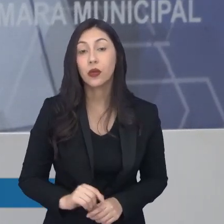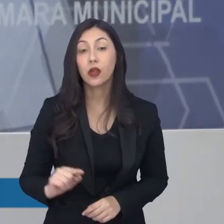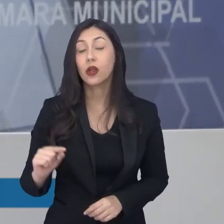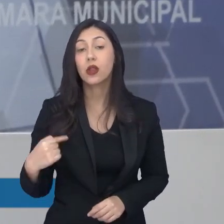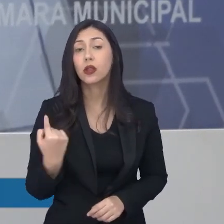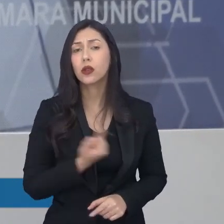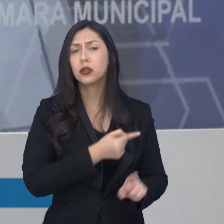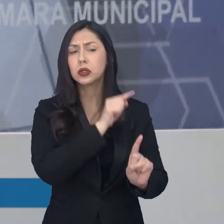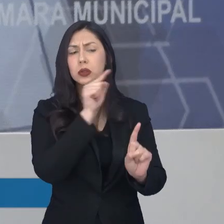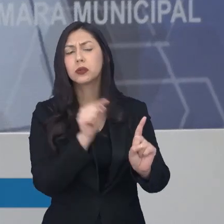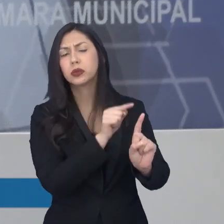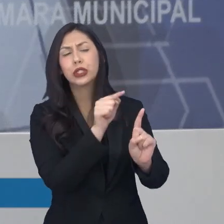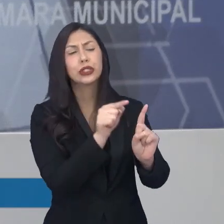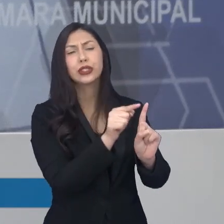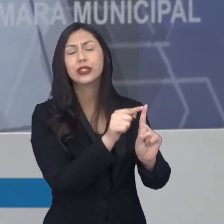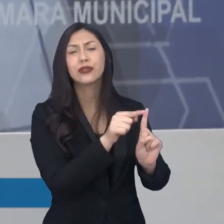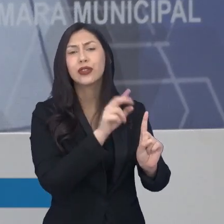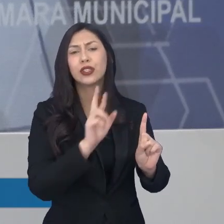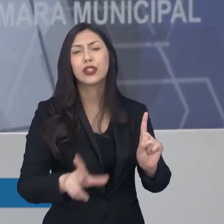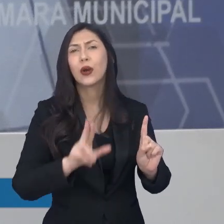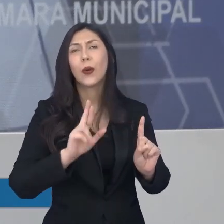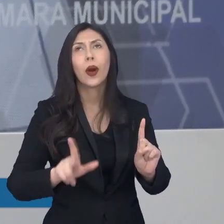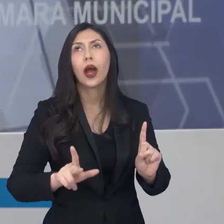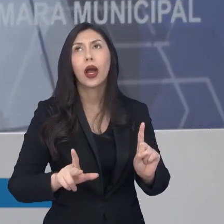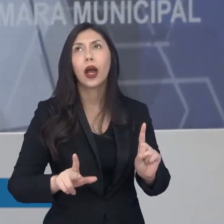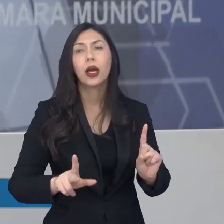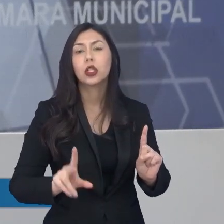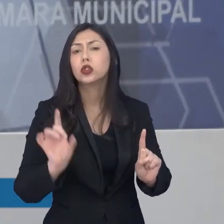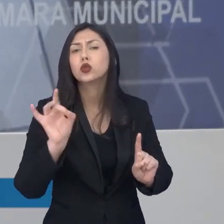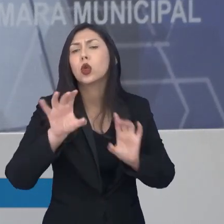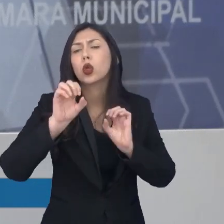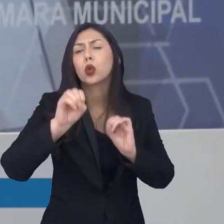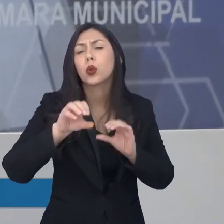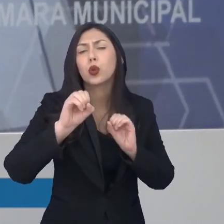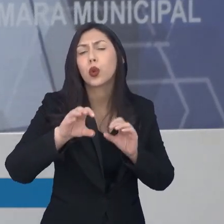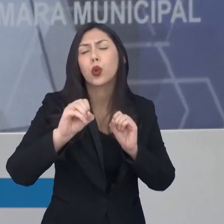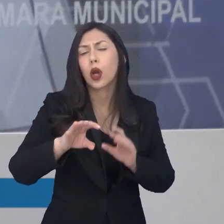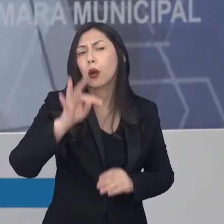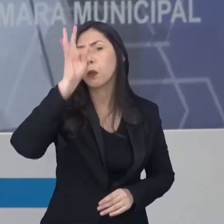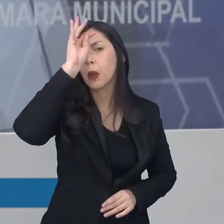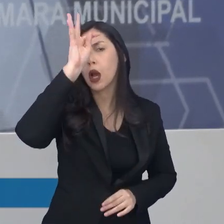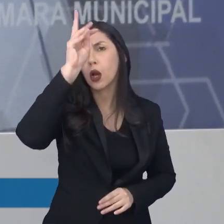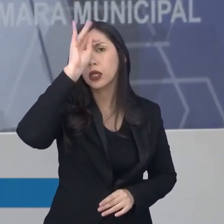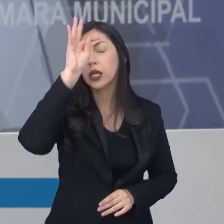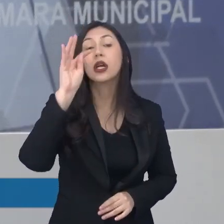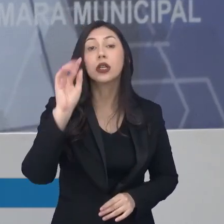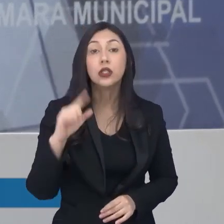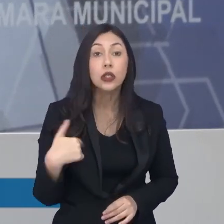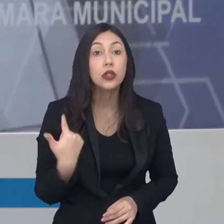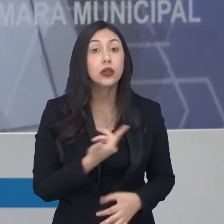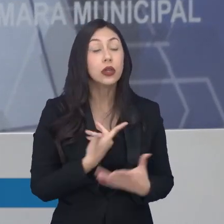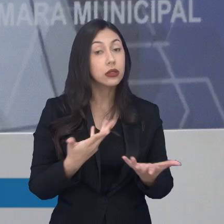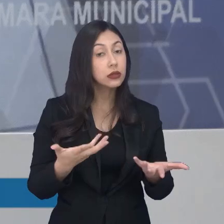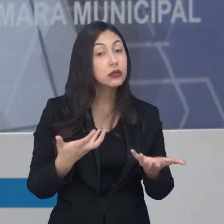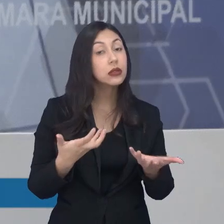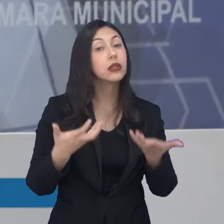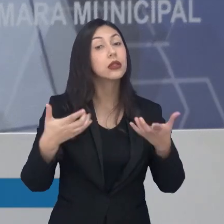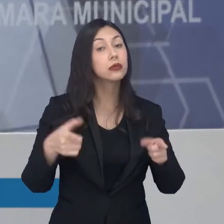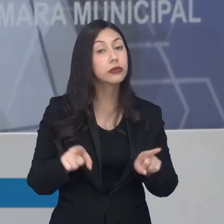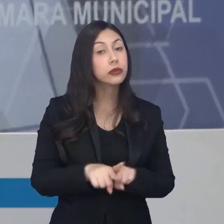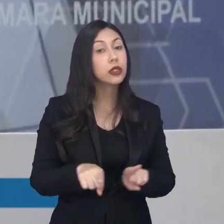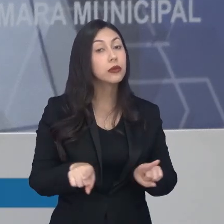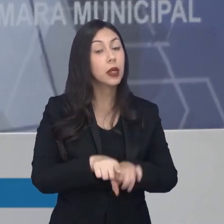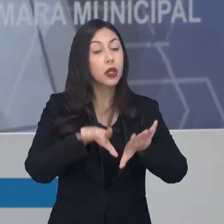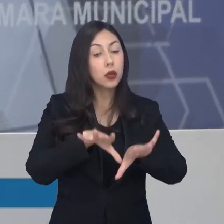como disse, não é apenas o ensino teórico. Nosso ideal busca também